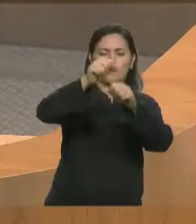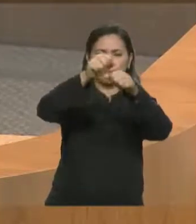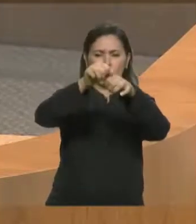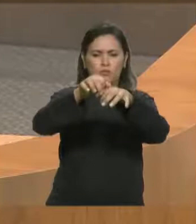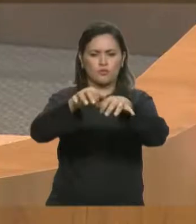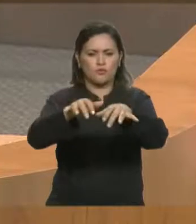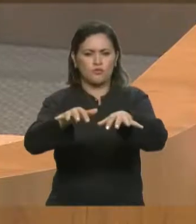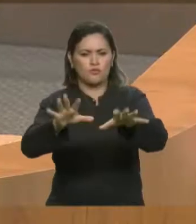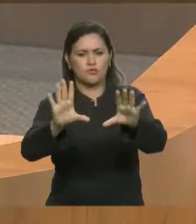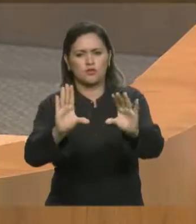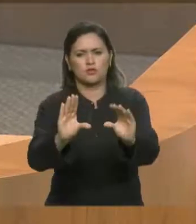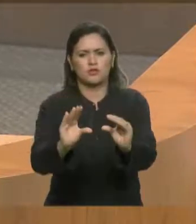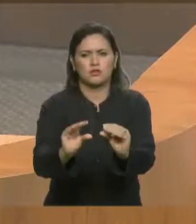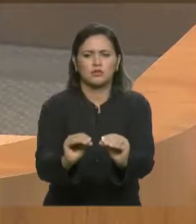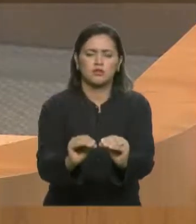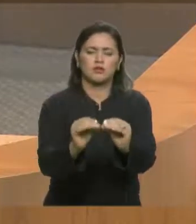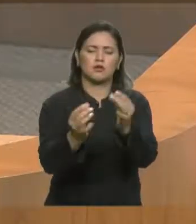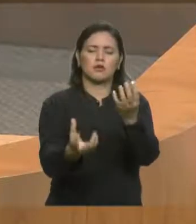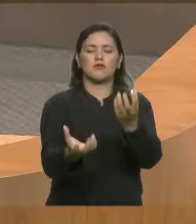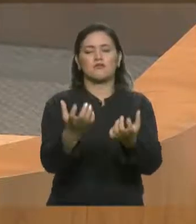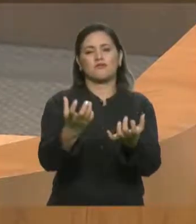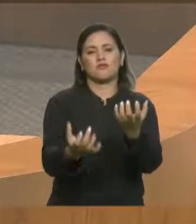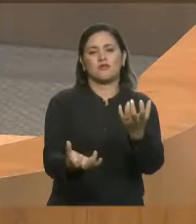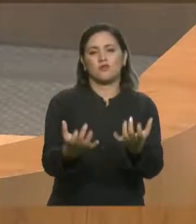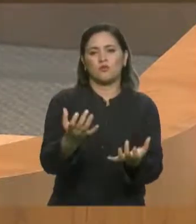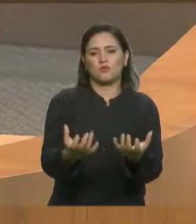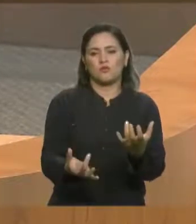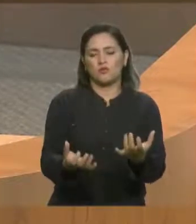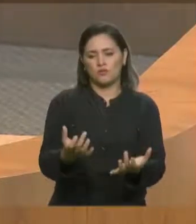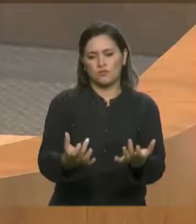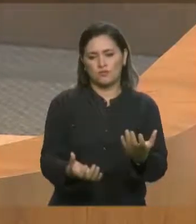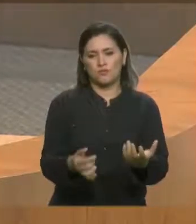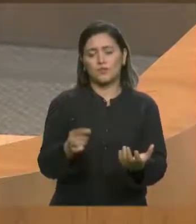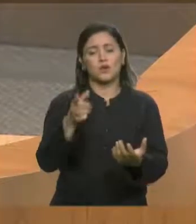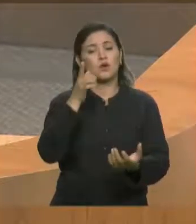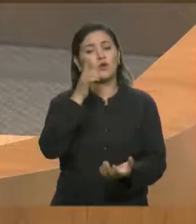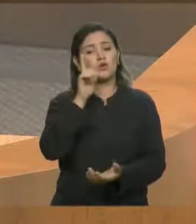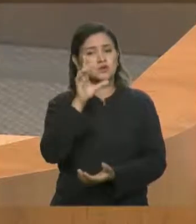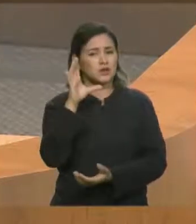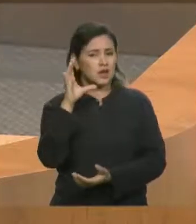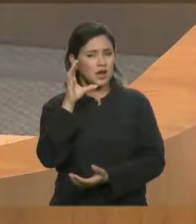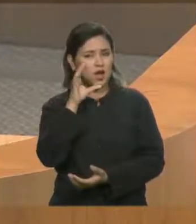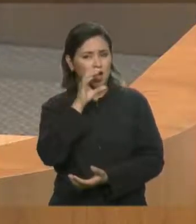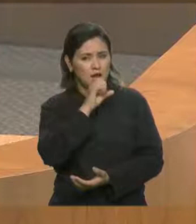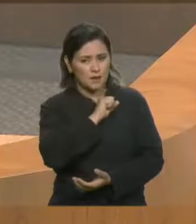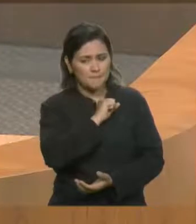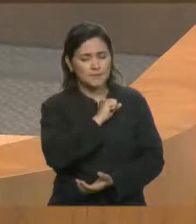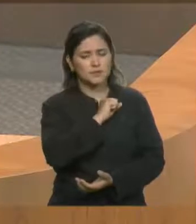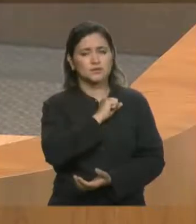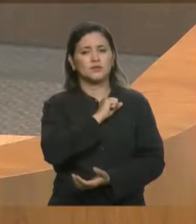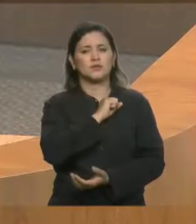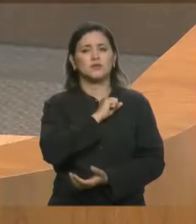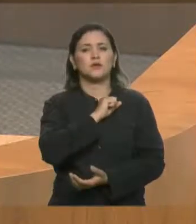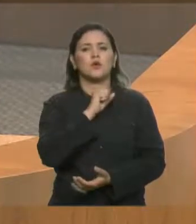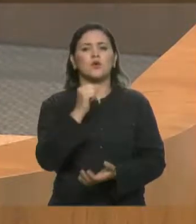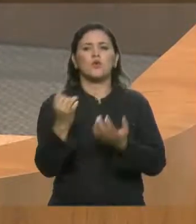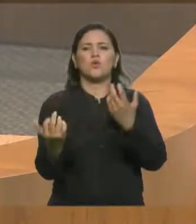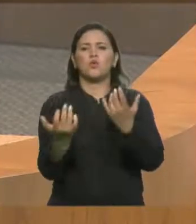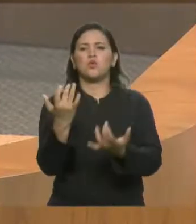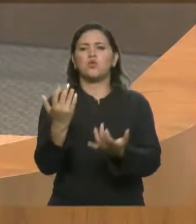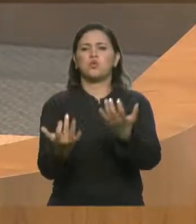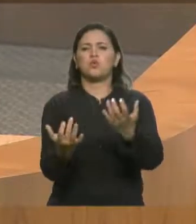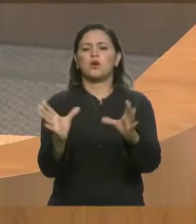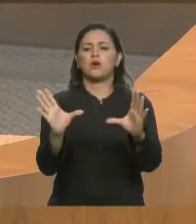de brigadistas, e naquela época a situação foi rapidamente controlada, o incêndio na floresta.